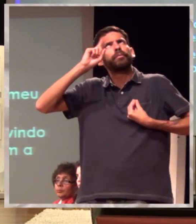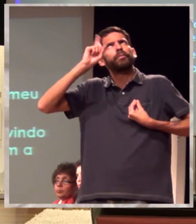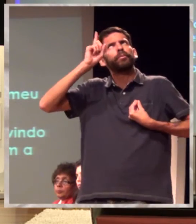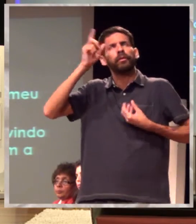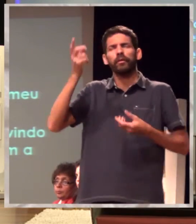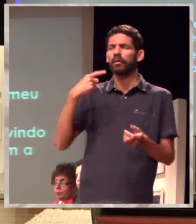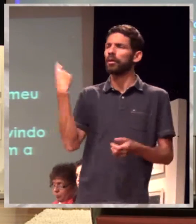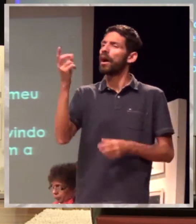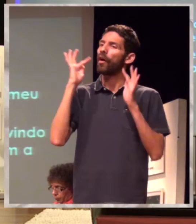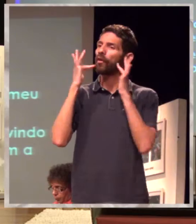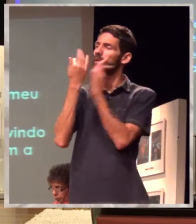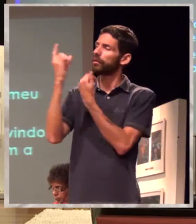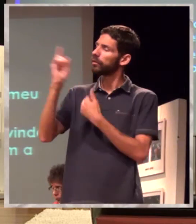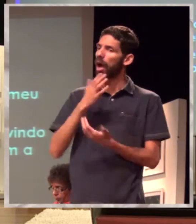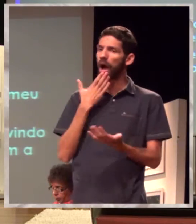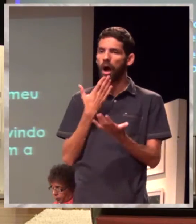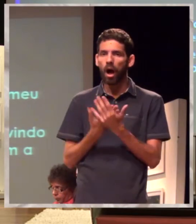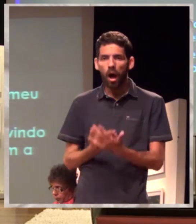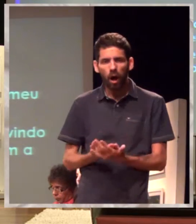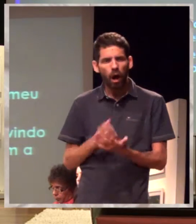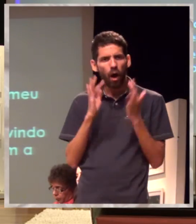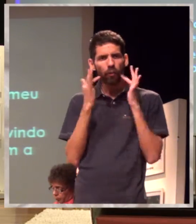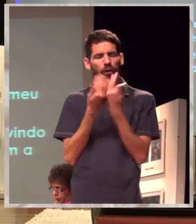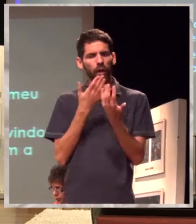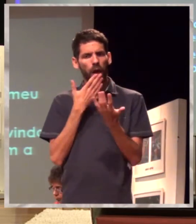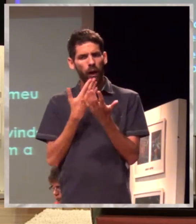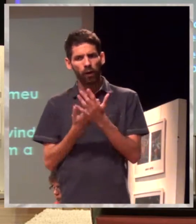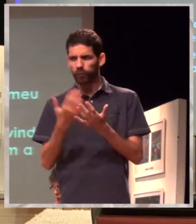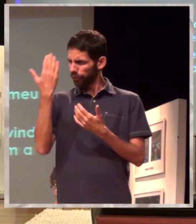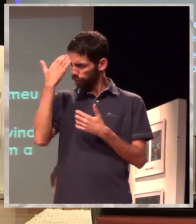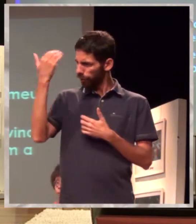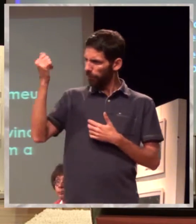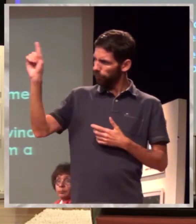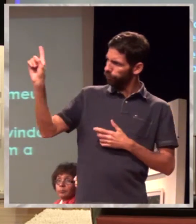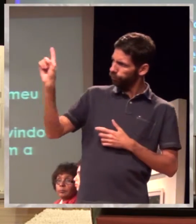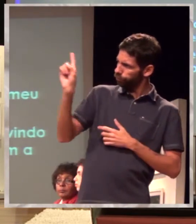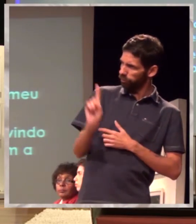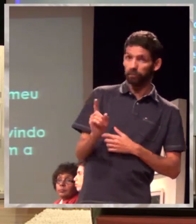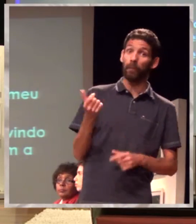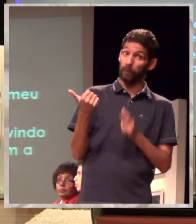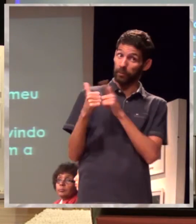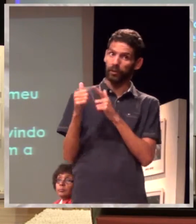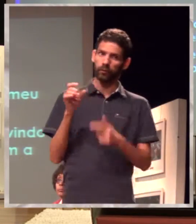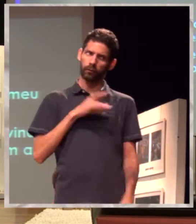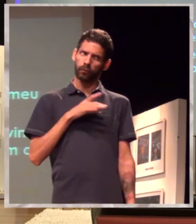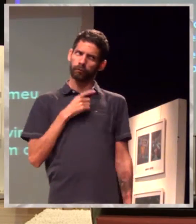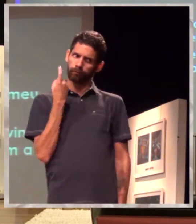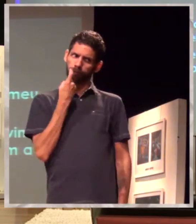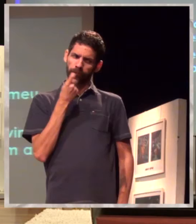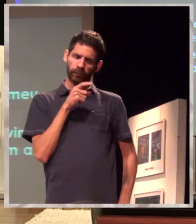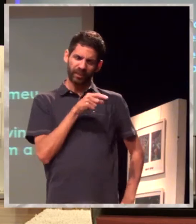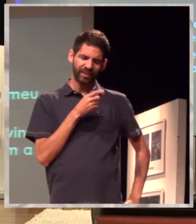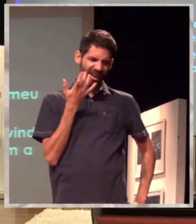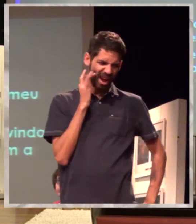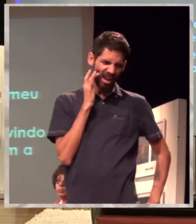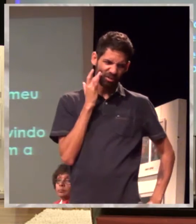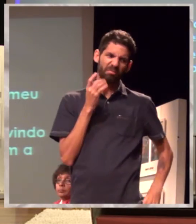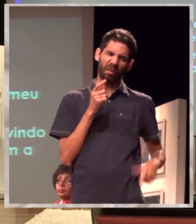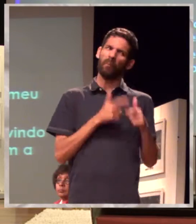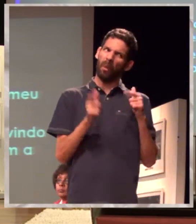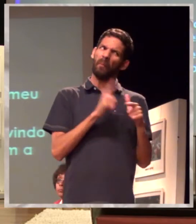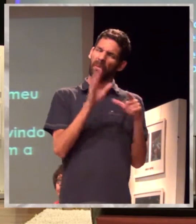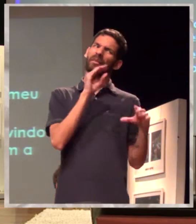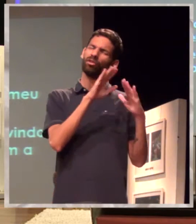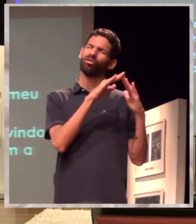E esses pais vieram e ficaram muito surpreendidos por que estavam sendo chamados. No primeiro momento, ficaram muito preocupados se o menino estava com